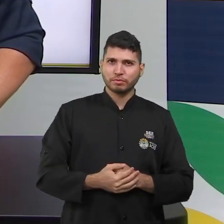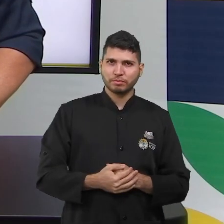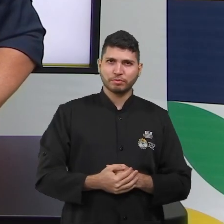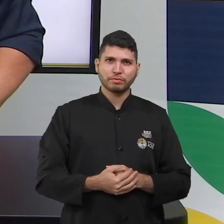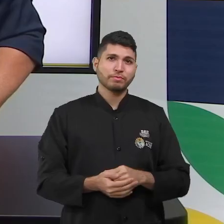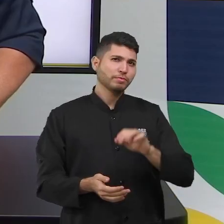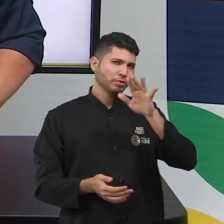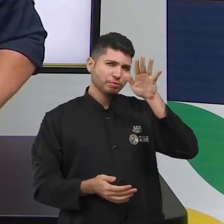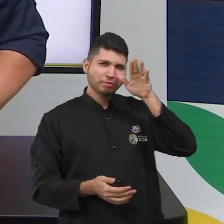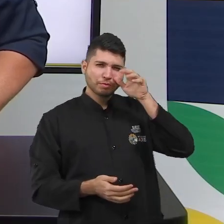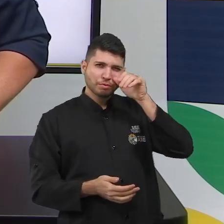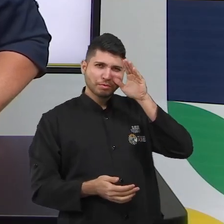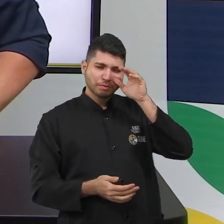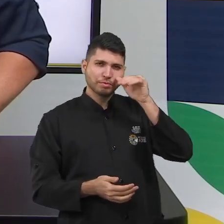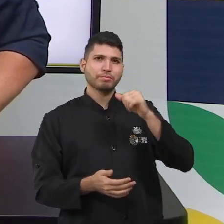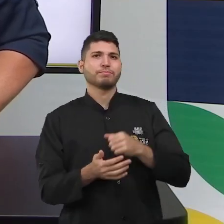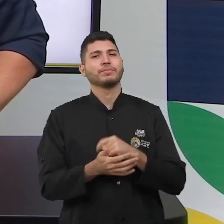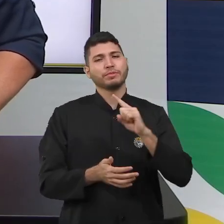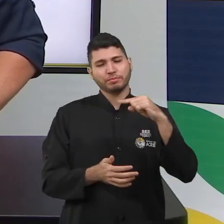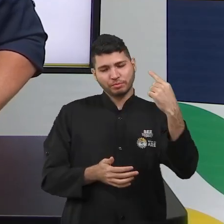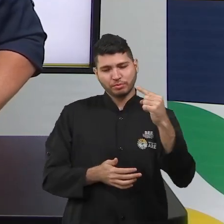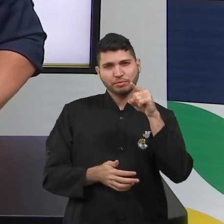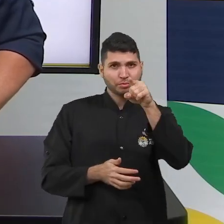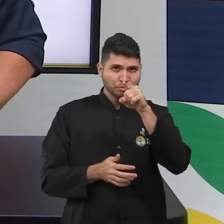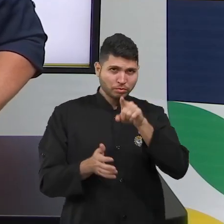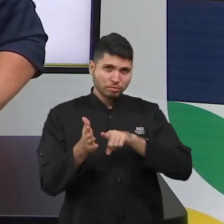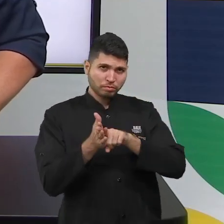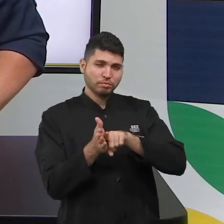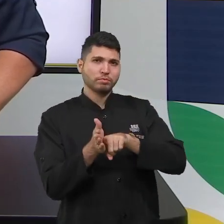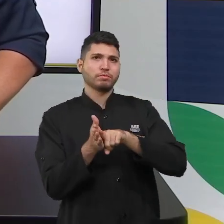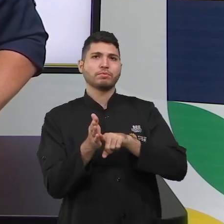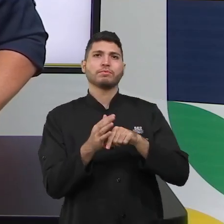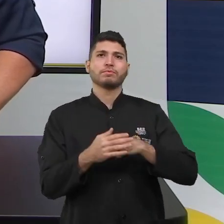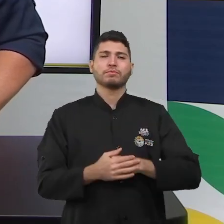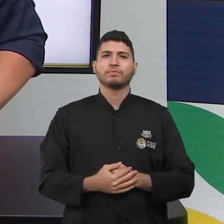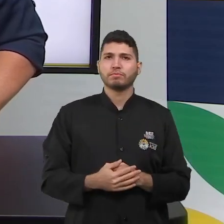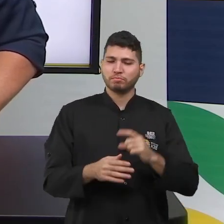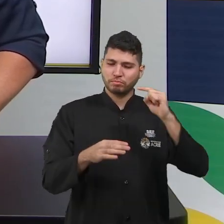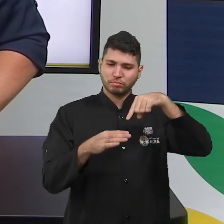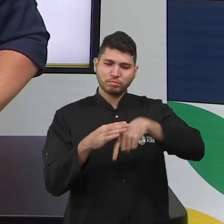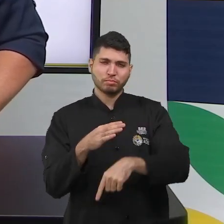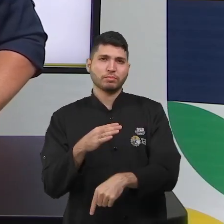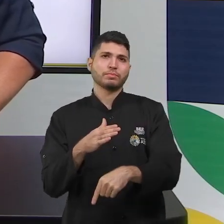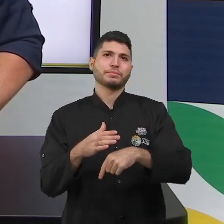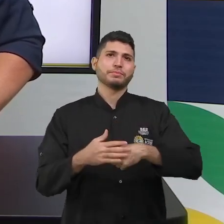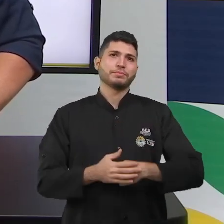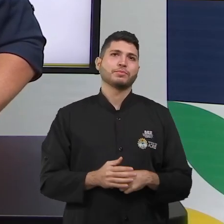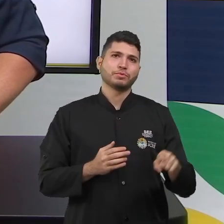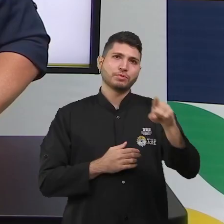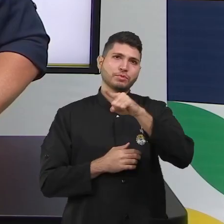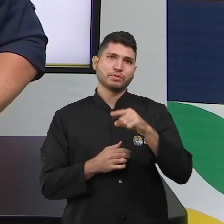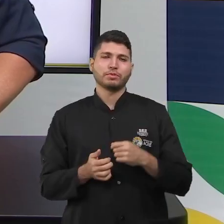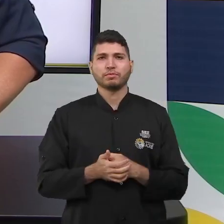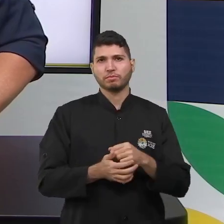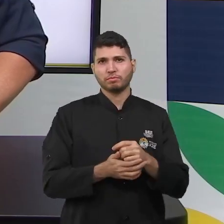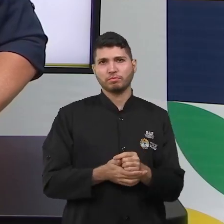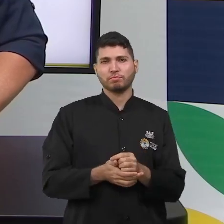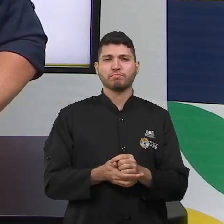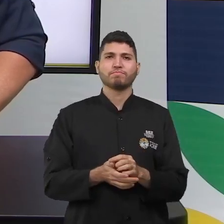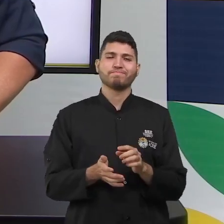de curiosidade plantada em vocês. E vocês vão pesquisar, aprofundar nisso e vocês vão ver do que eu estou